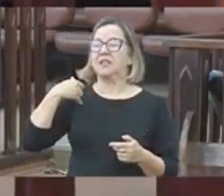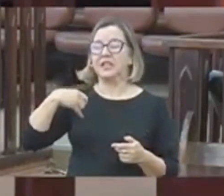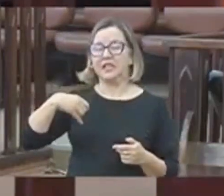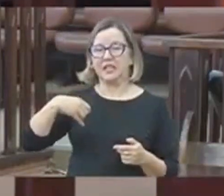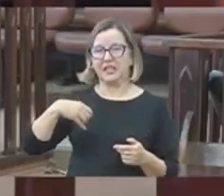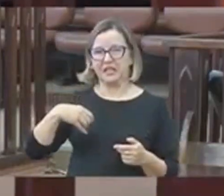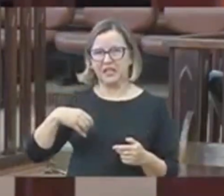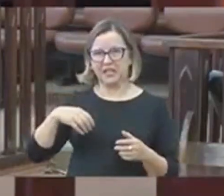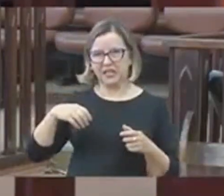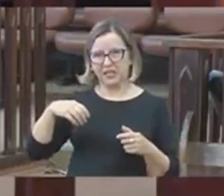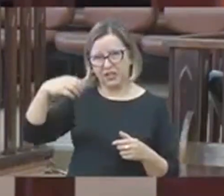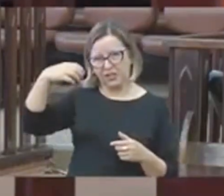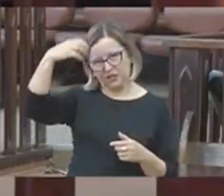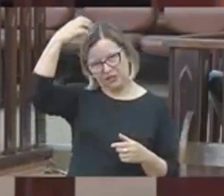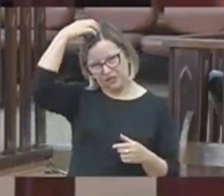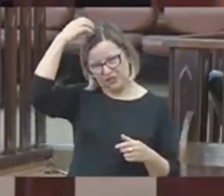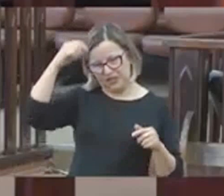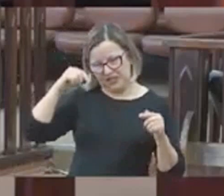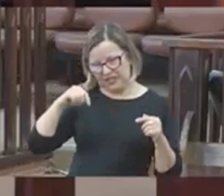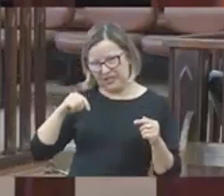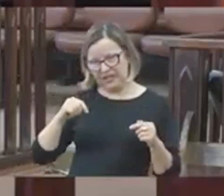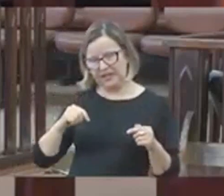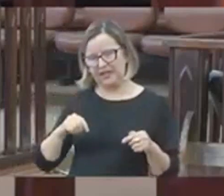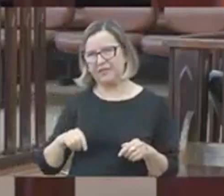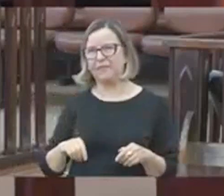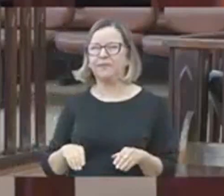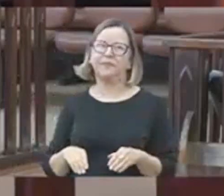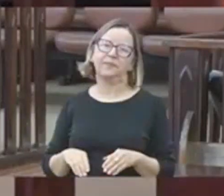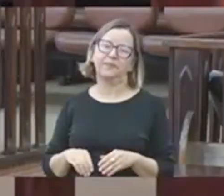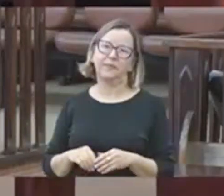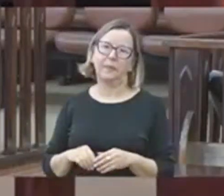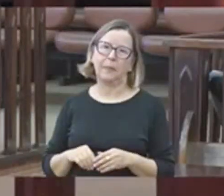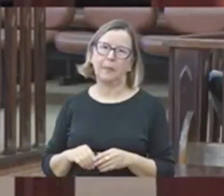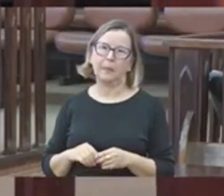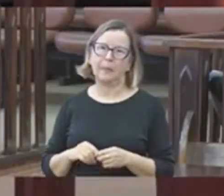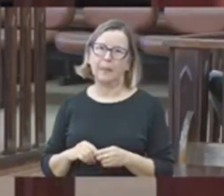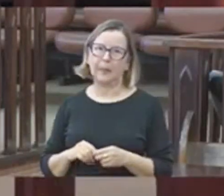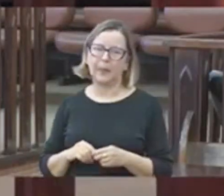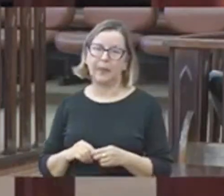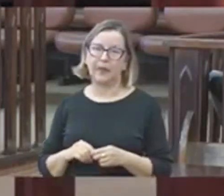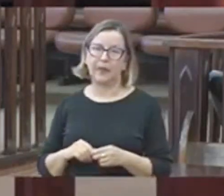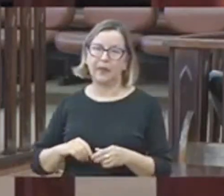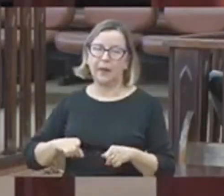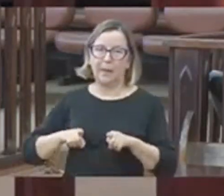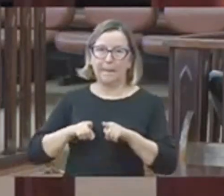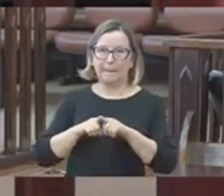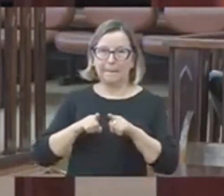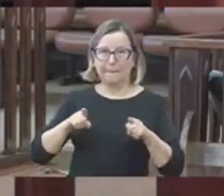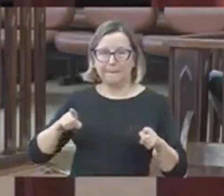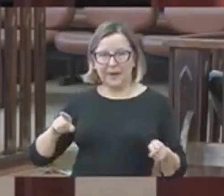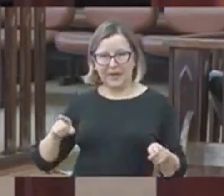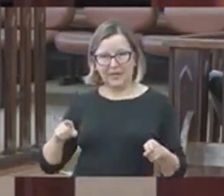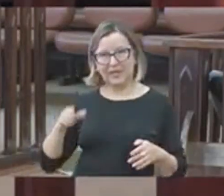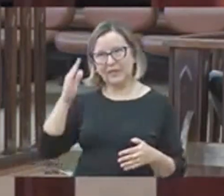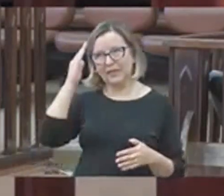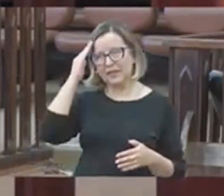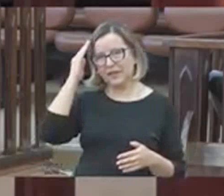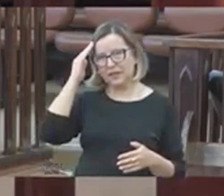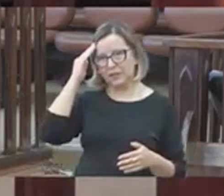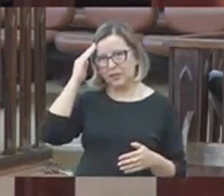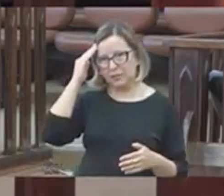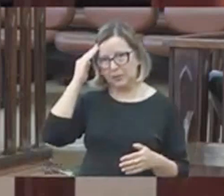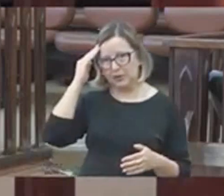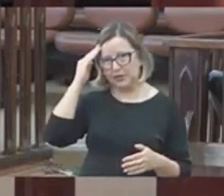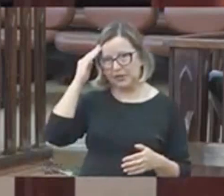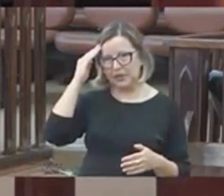a rebelião de Satanás e a sua consequente queda e lançado fora dos céus por